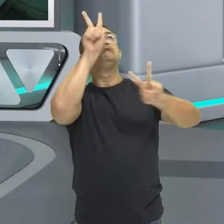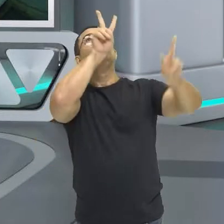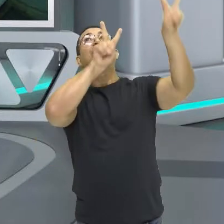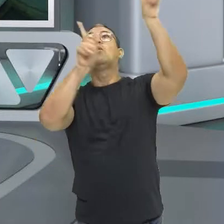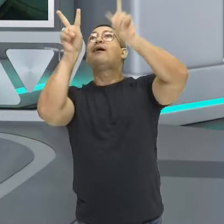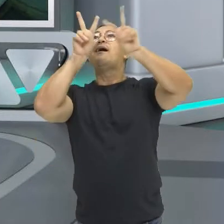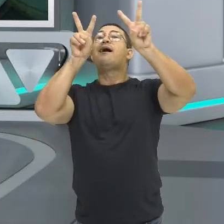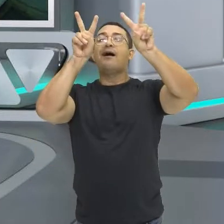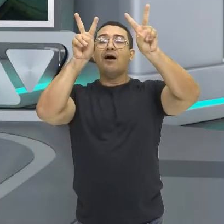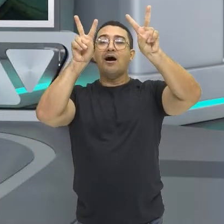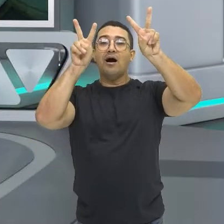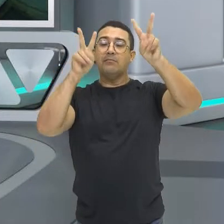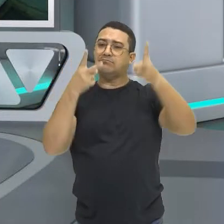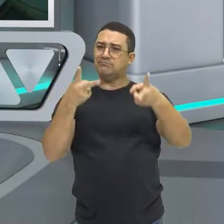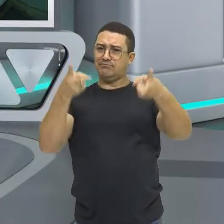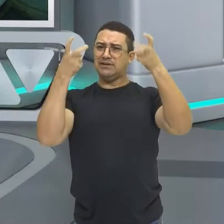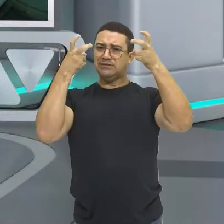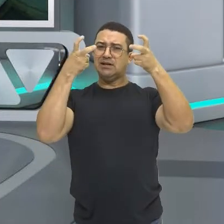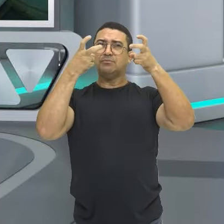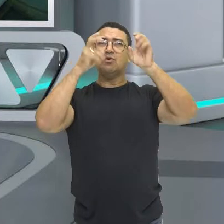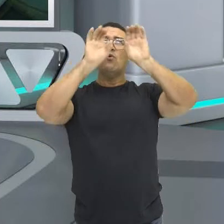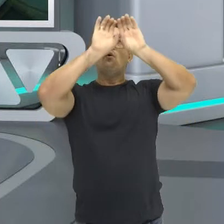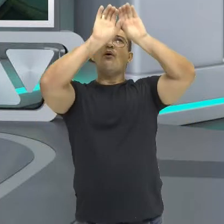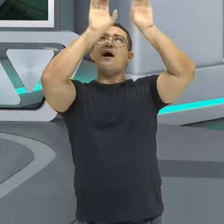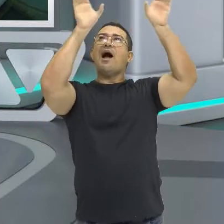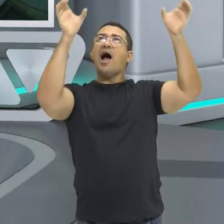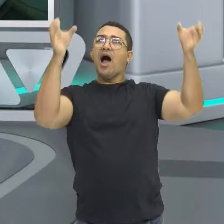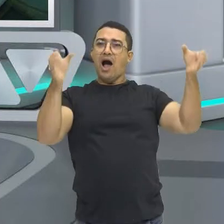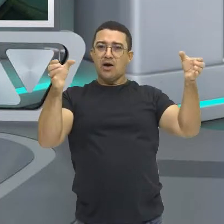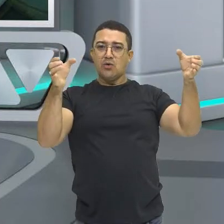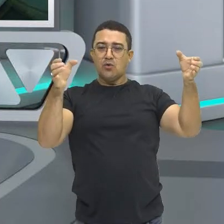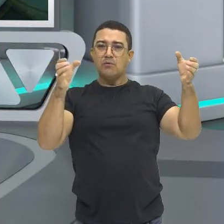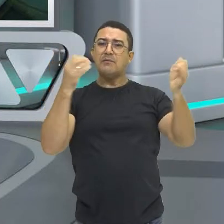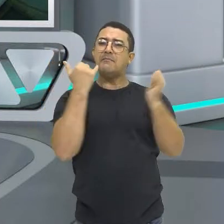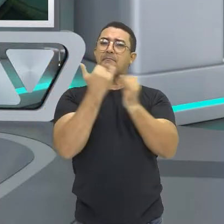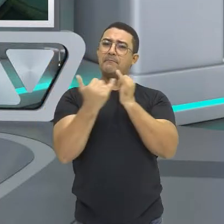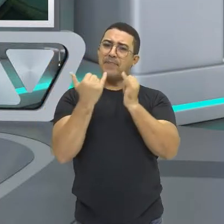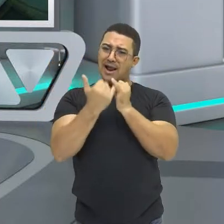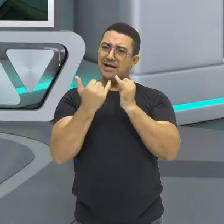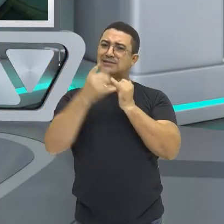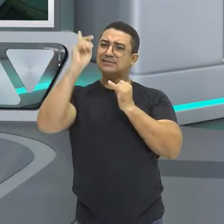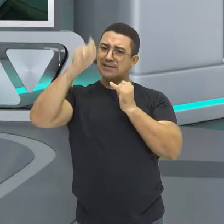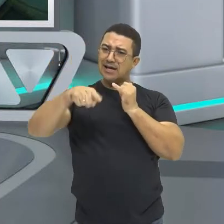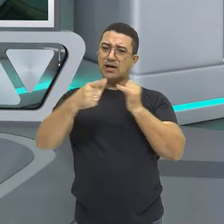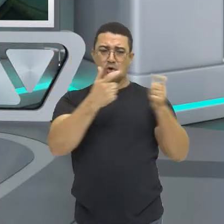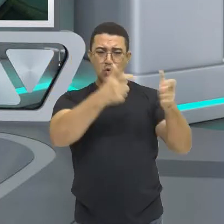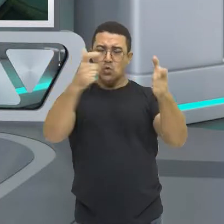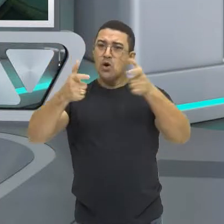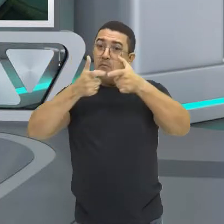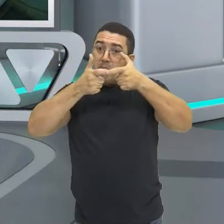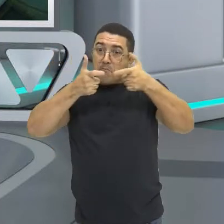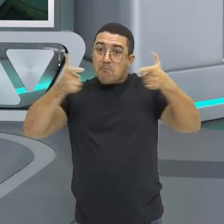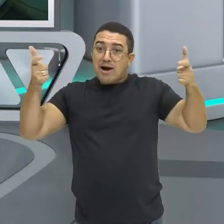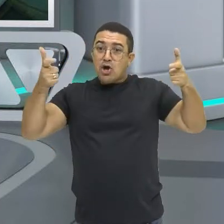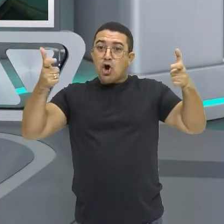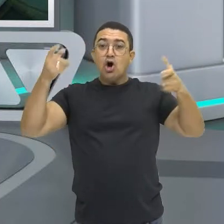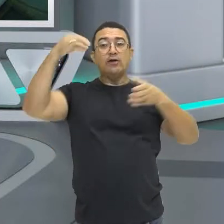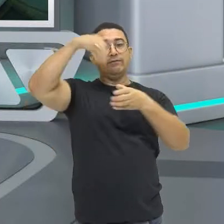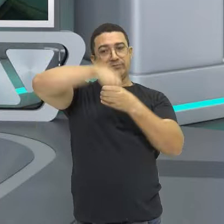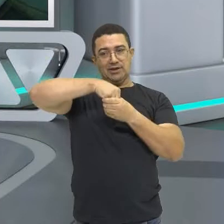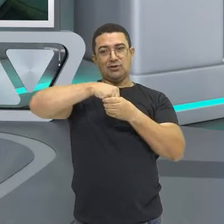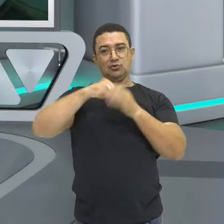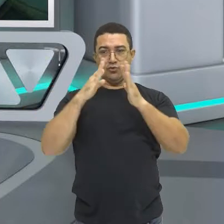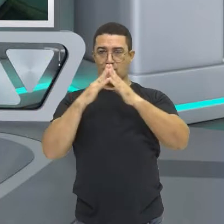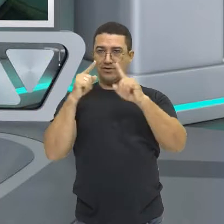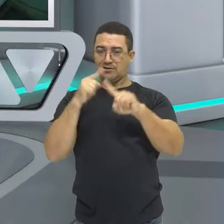Então, esse arco deu a possibilidade de criar um espaço muito maior no interior das catedrais, das